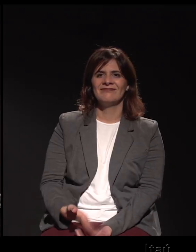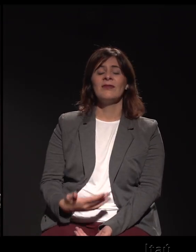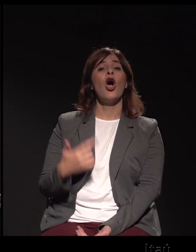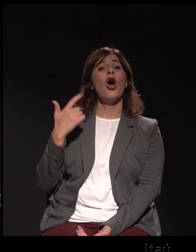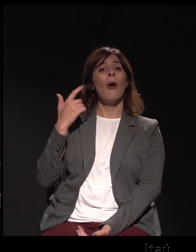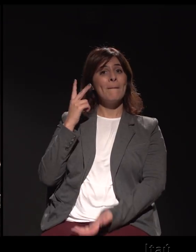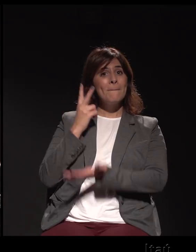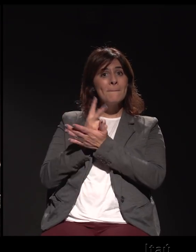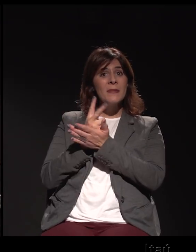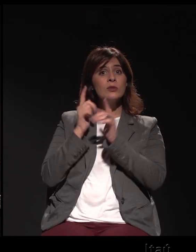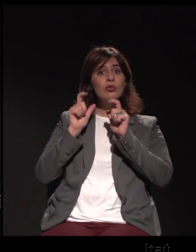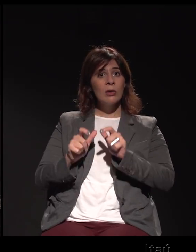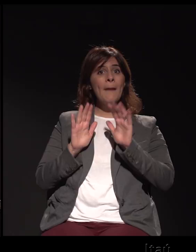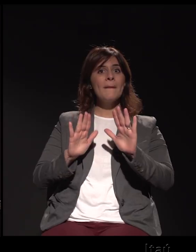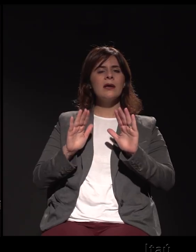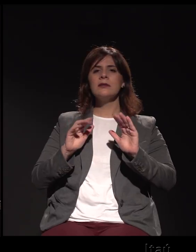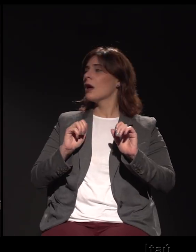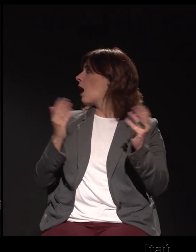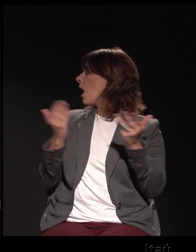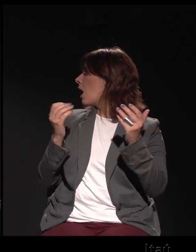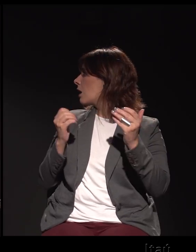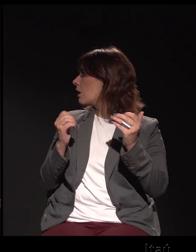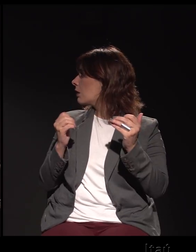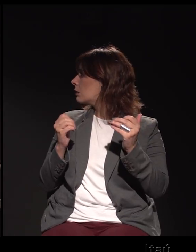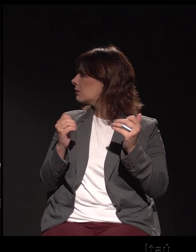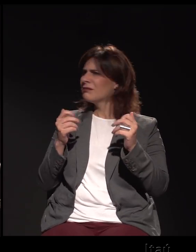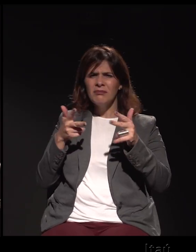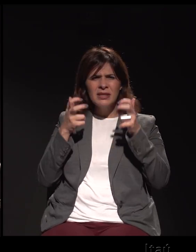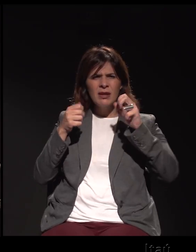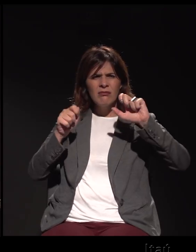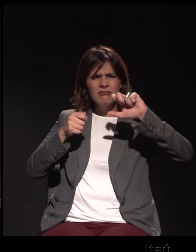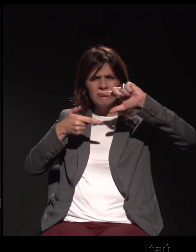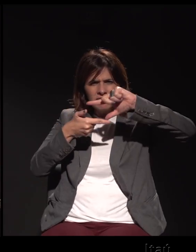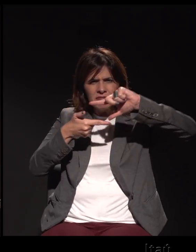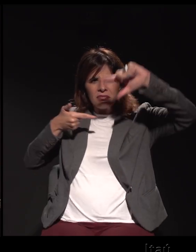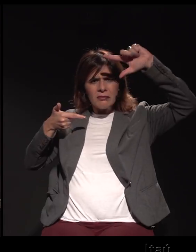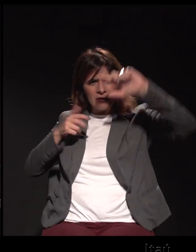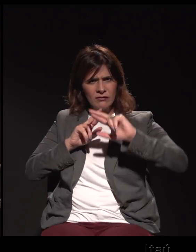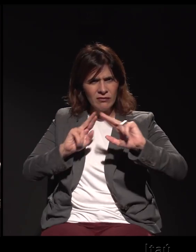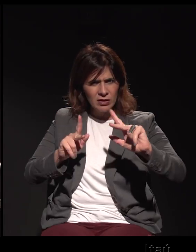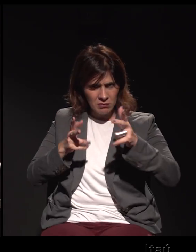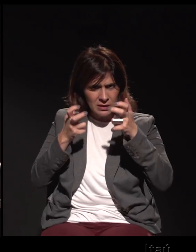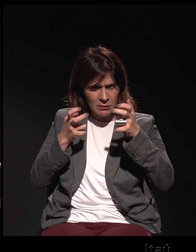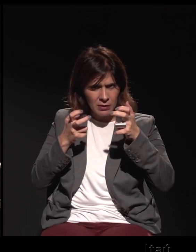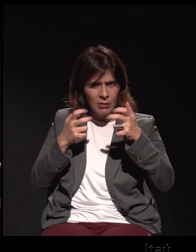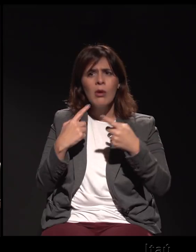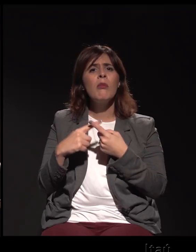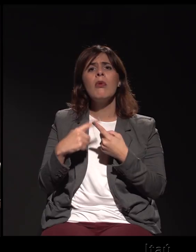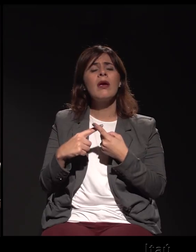outra escala. Por quê? Vocês viram que está em outra escala? Uhum. Então, são modos de ver.